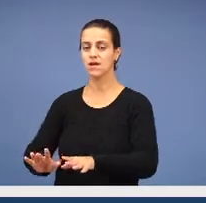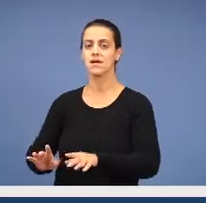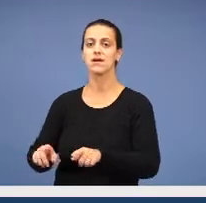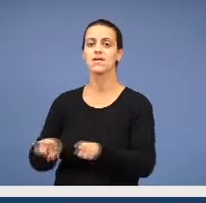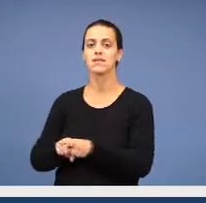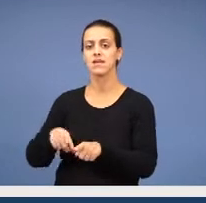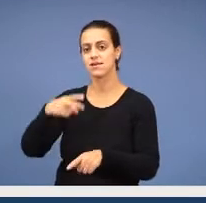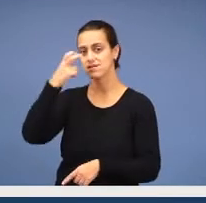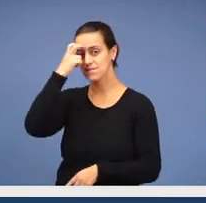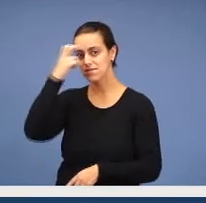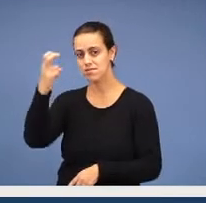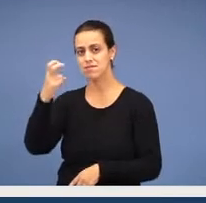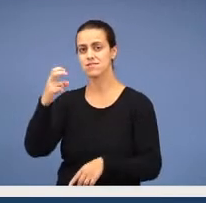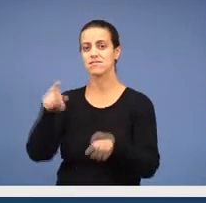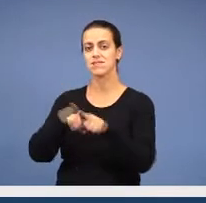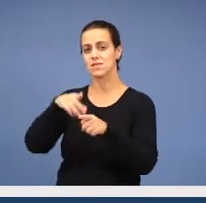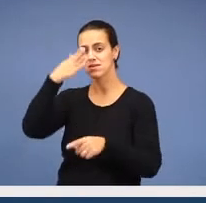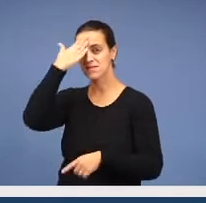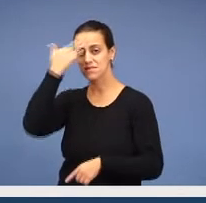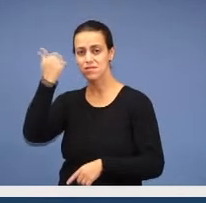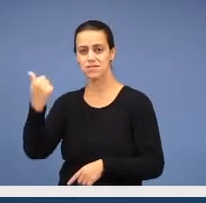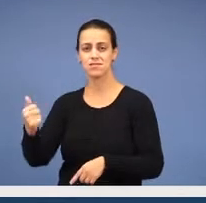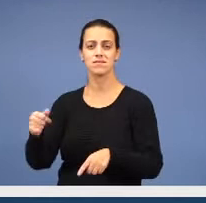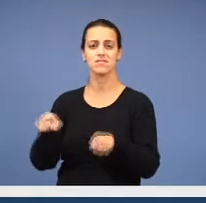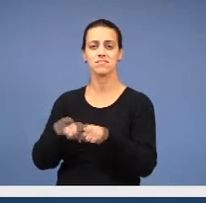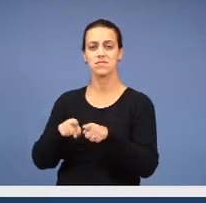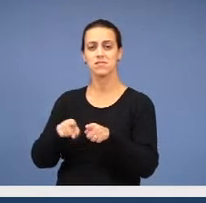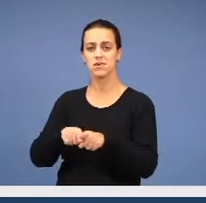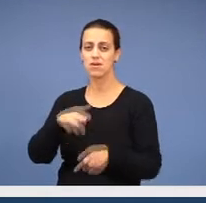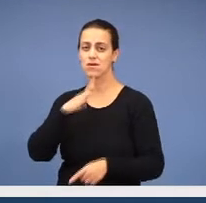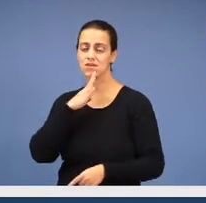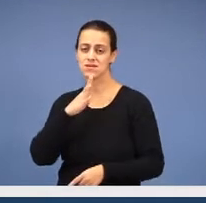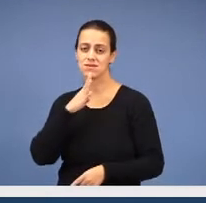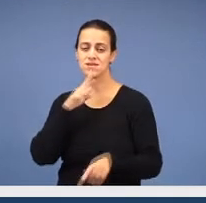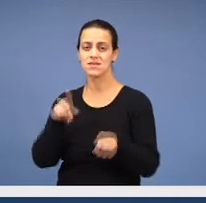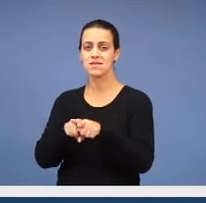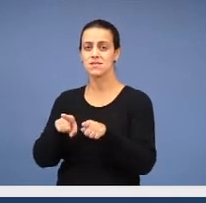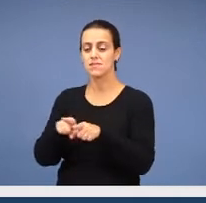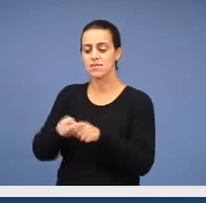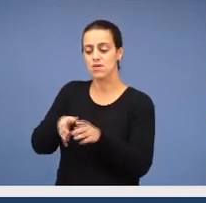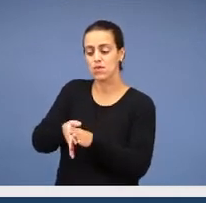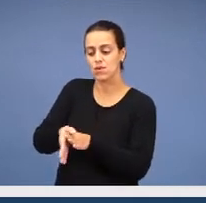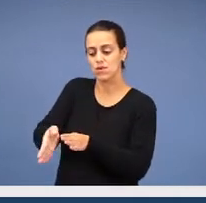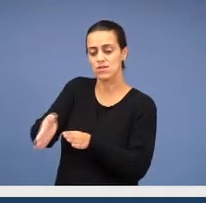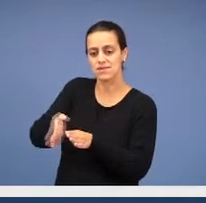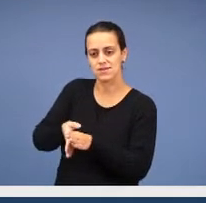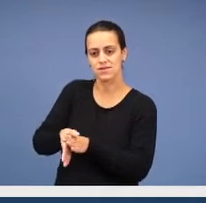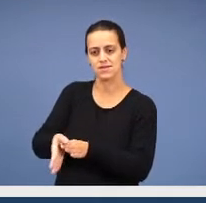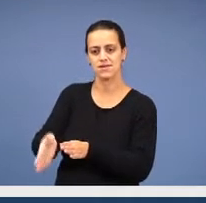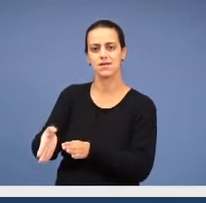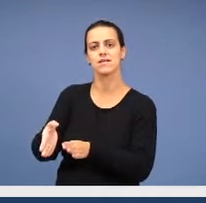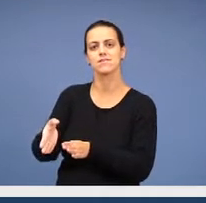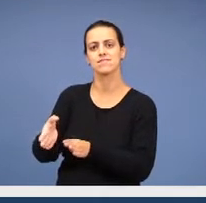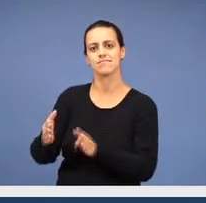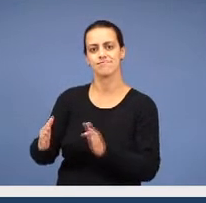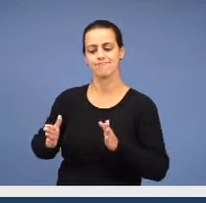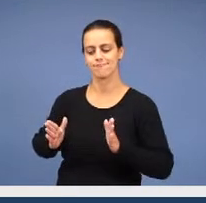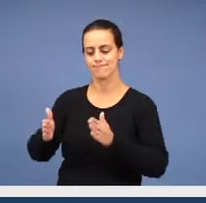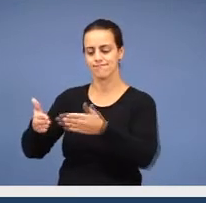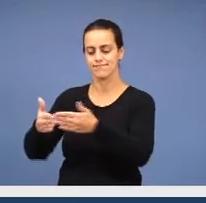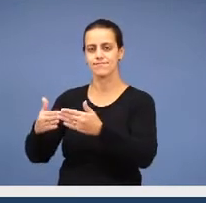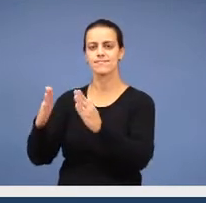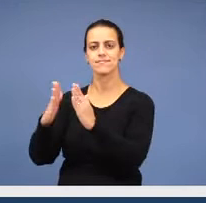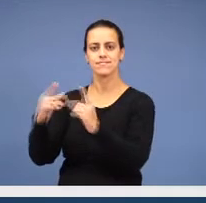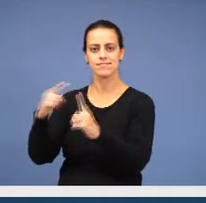e o Espírito de inteligência ou discernimento, e o Espírito de conselho está aqui, a igreja de Tiatira. Depois